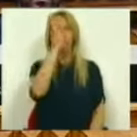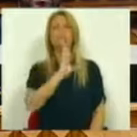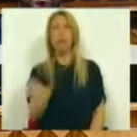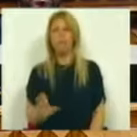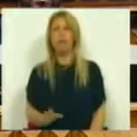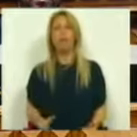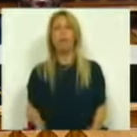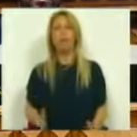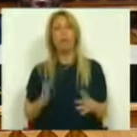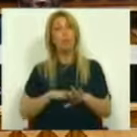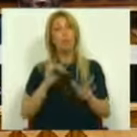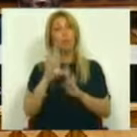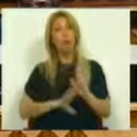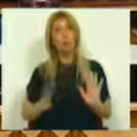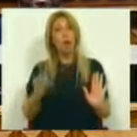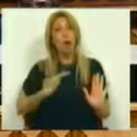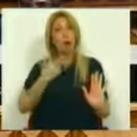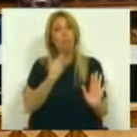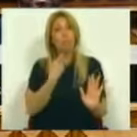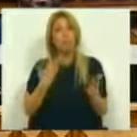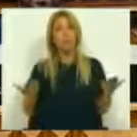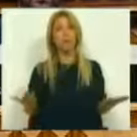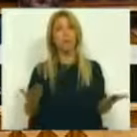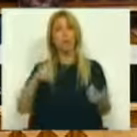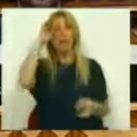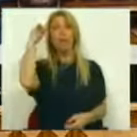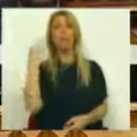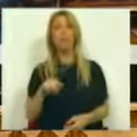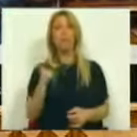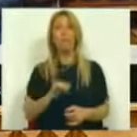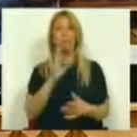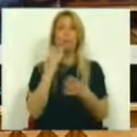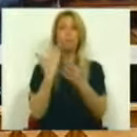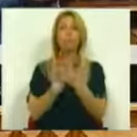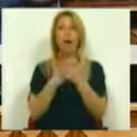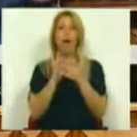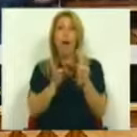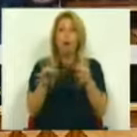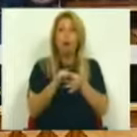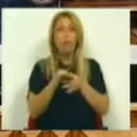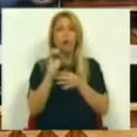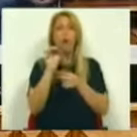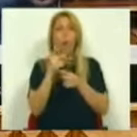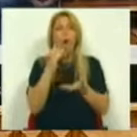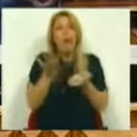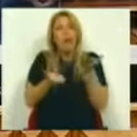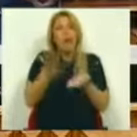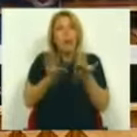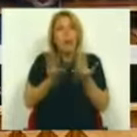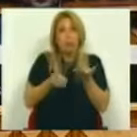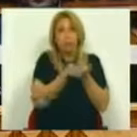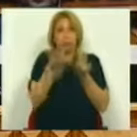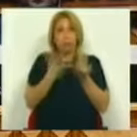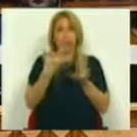isso, em condições de perceber a dificuldade que é promover ajustamentos e equilíbrios em 27 Estados,